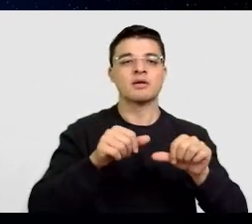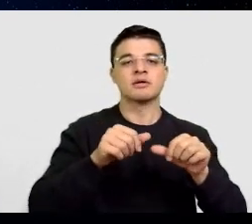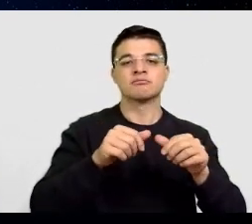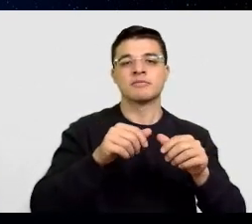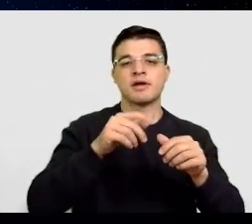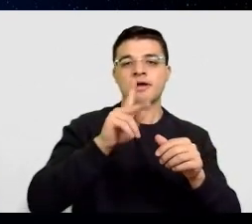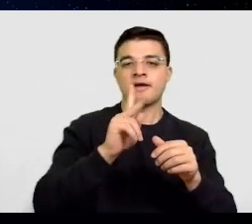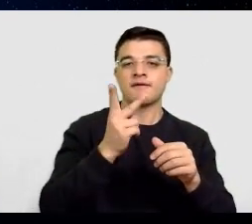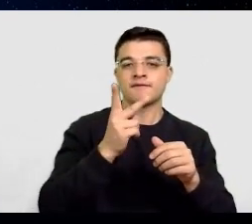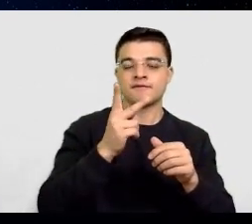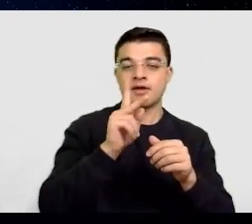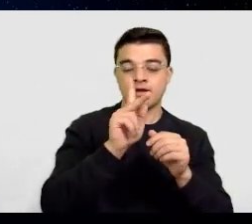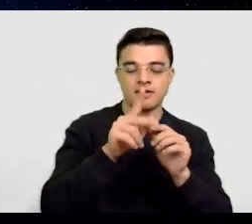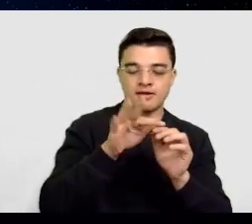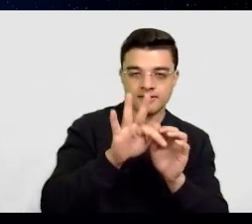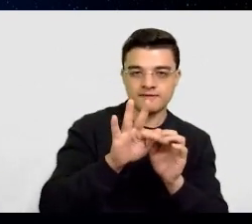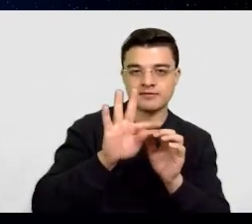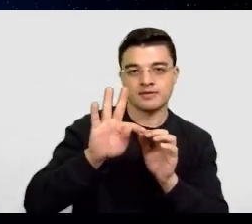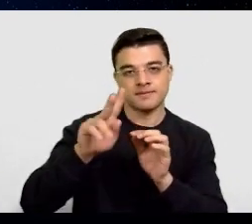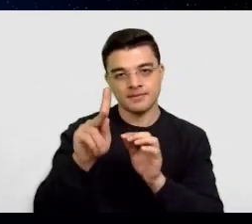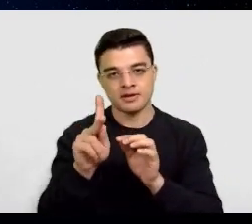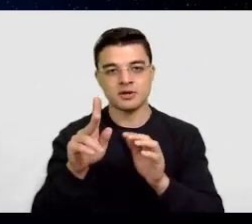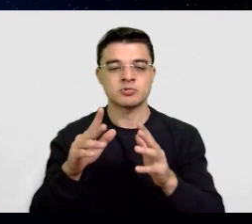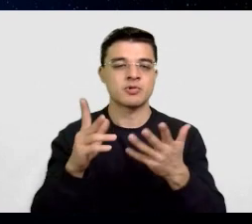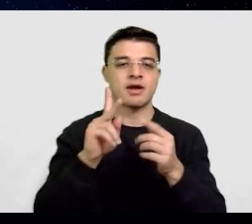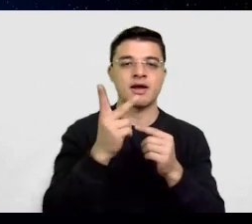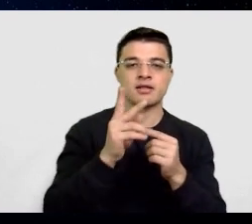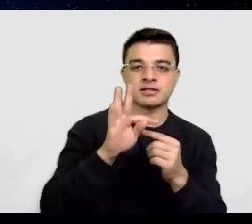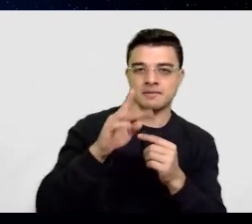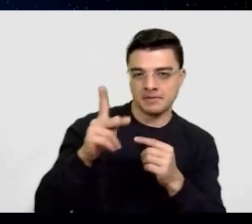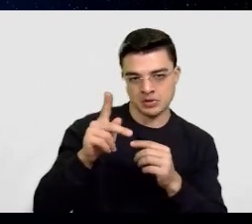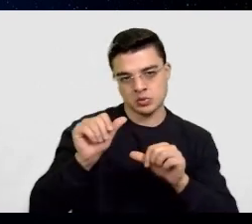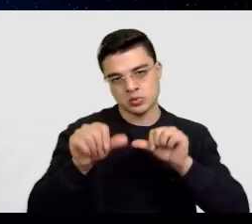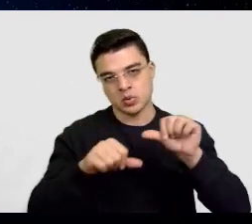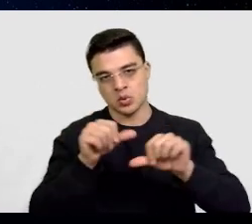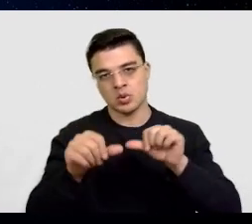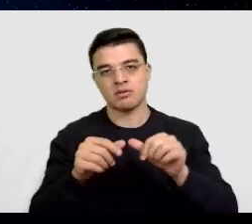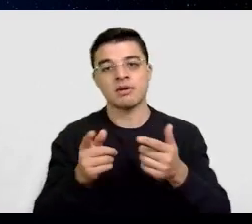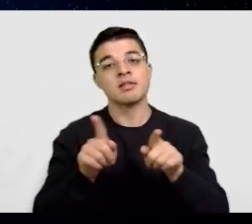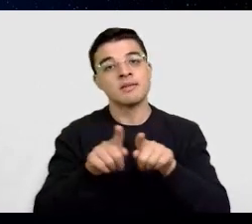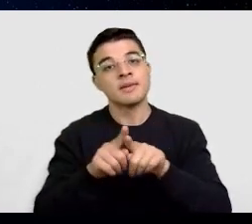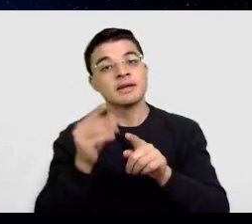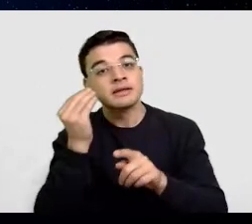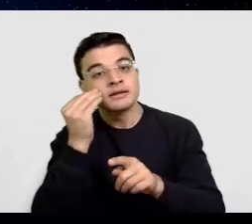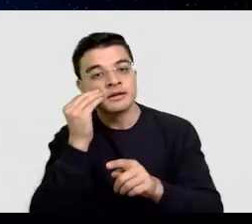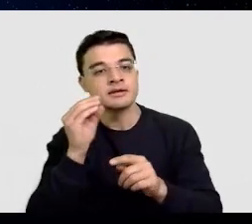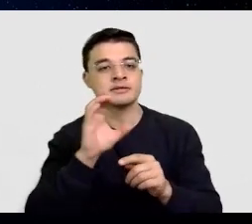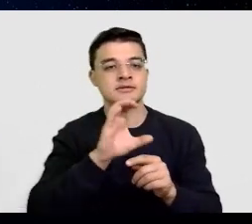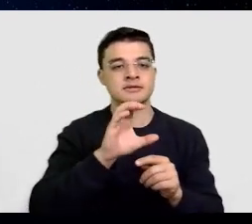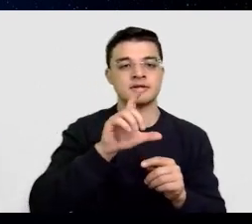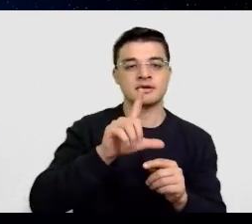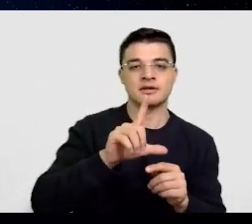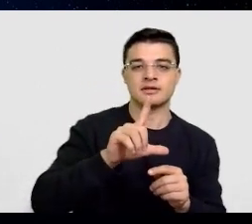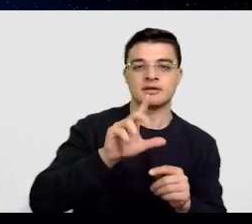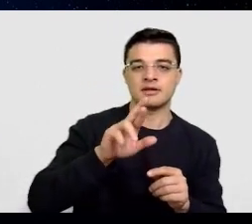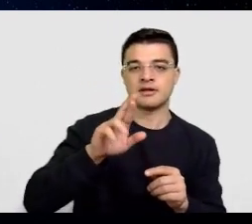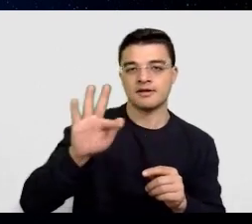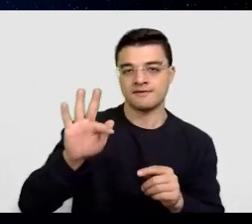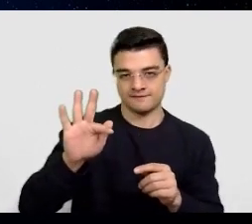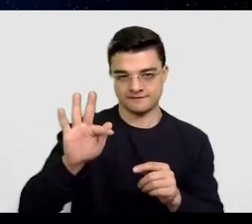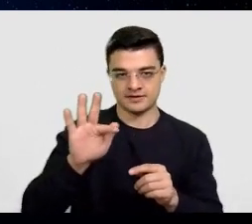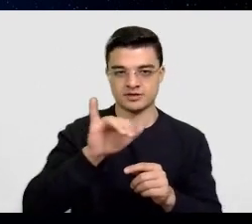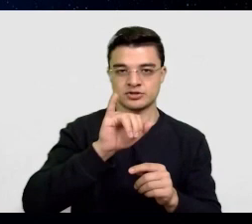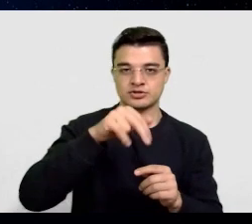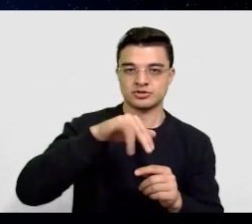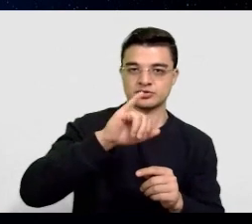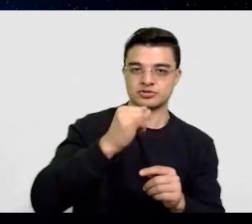para file, para ler arquivo, coisas do tipo. E um outro teste que a gente faz é o CRLF injection. O que é, né, esse tipo